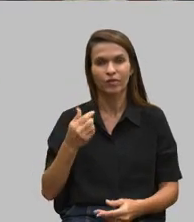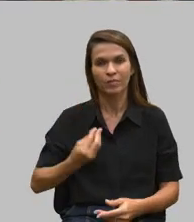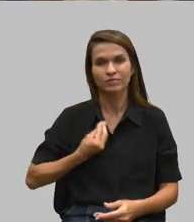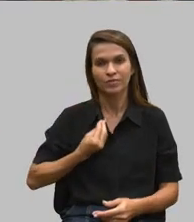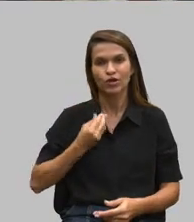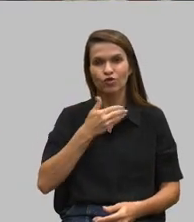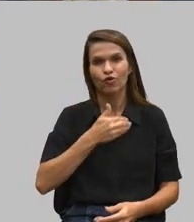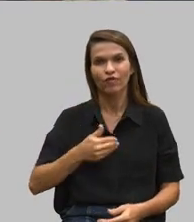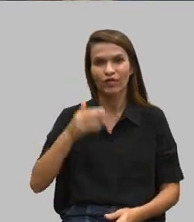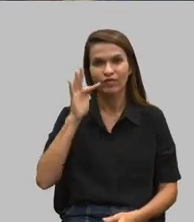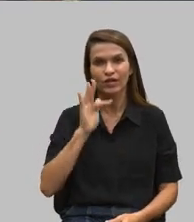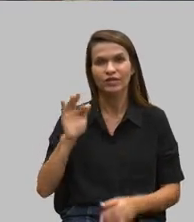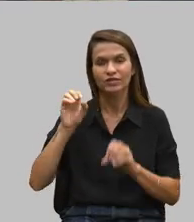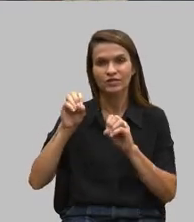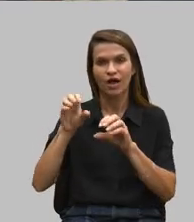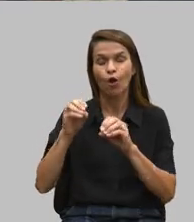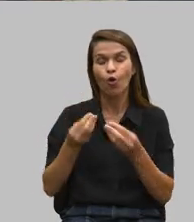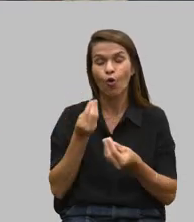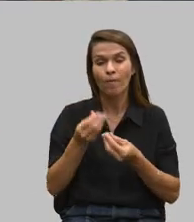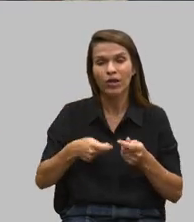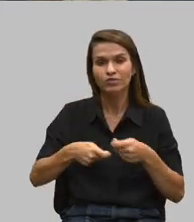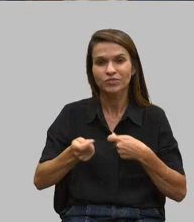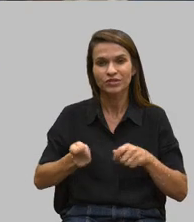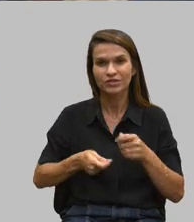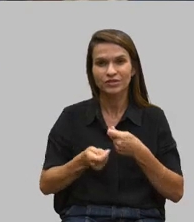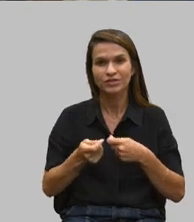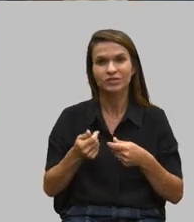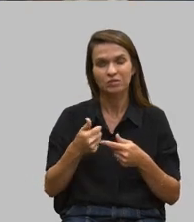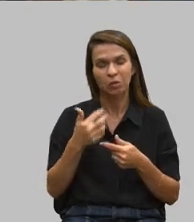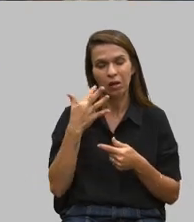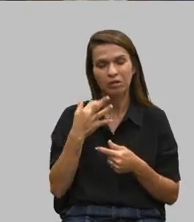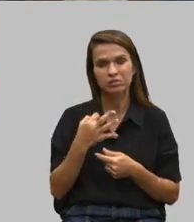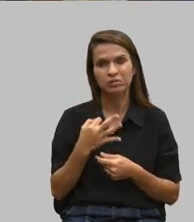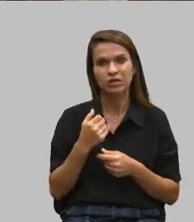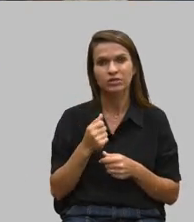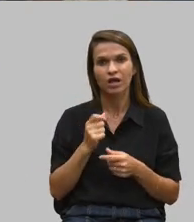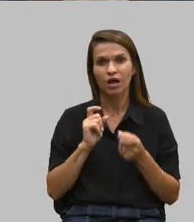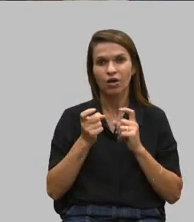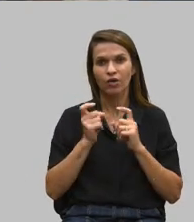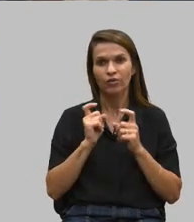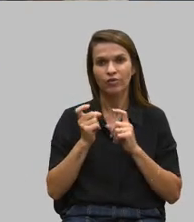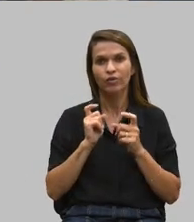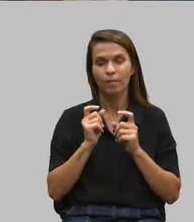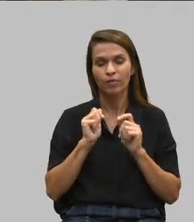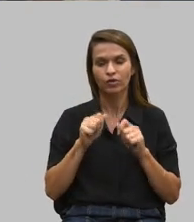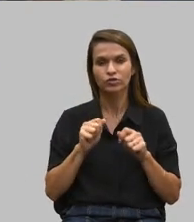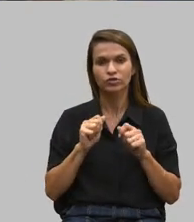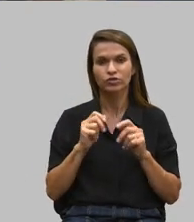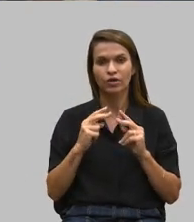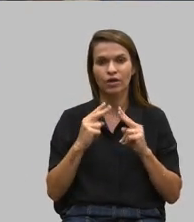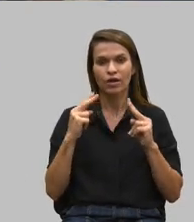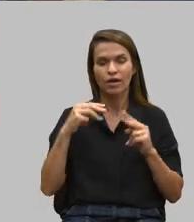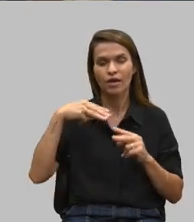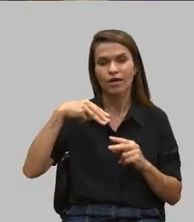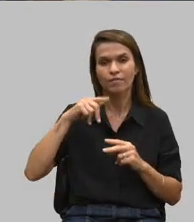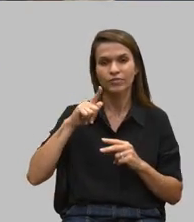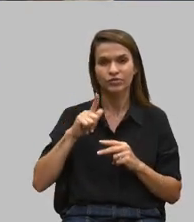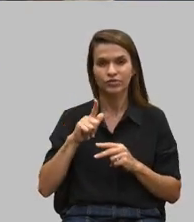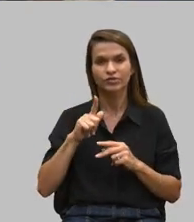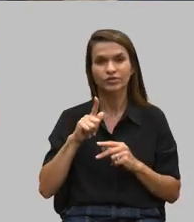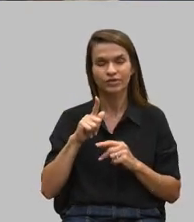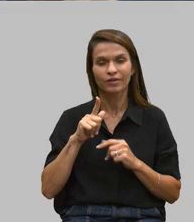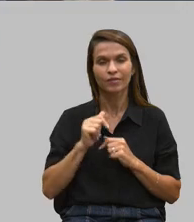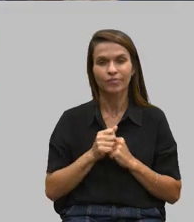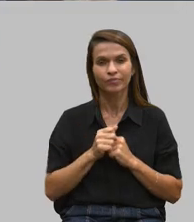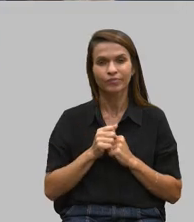que como é que administra né Deve ser isso aí essa reunião poderá ser acessada no portal da LMG e os requerimentos dela ori